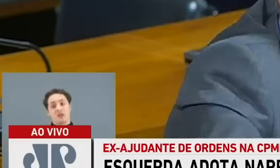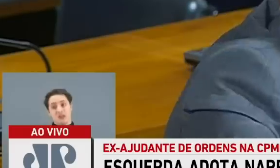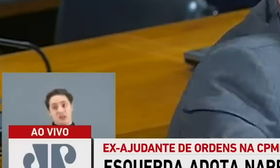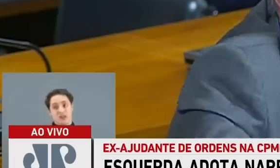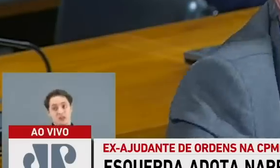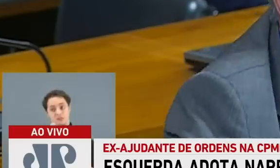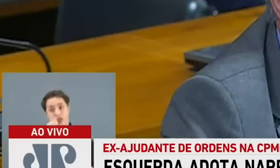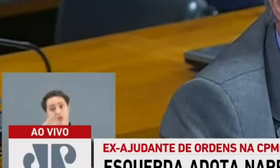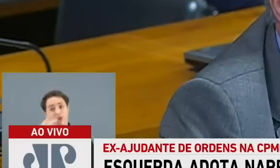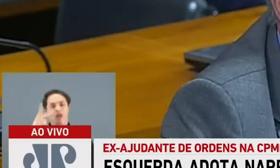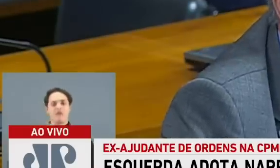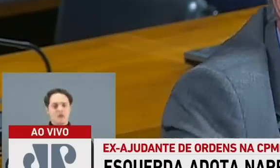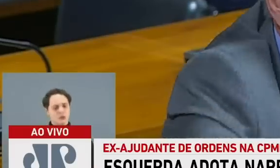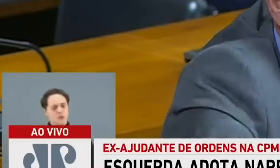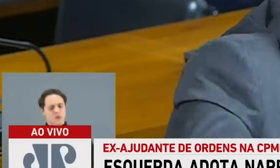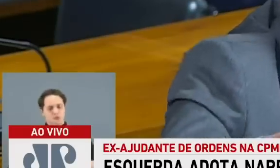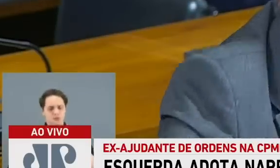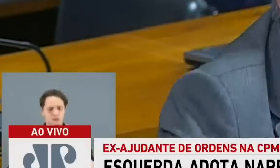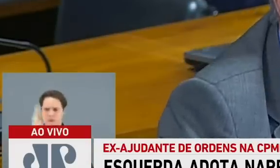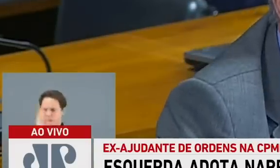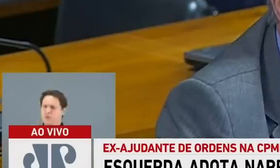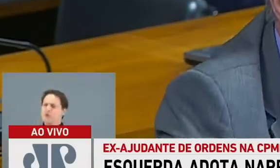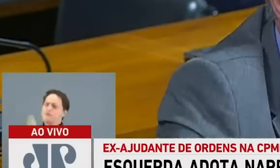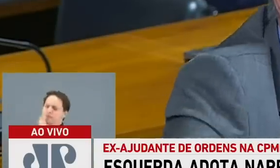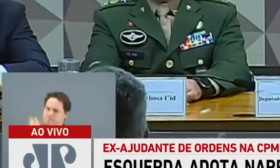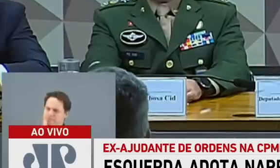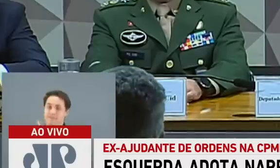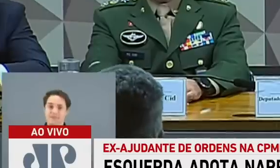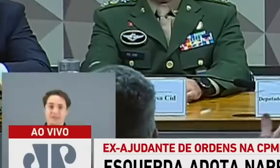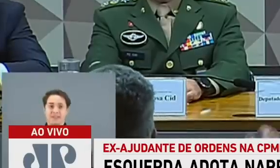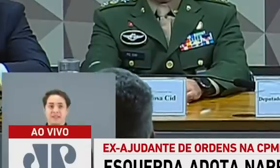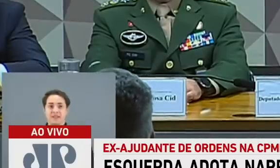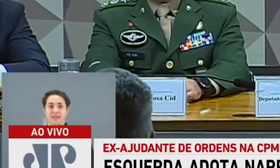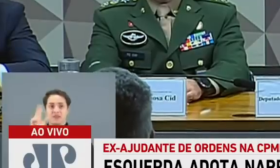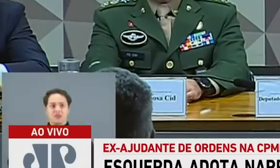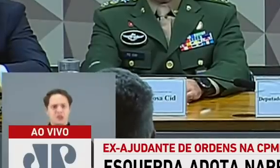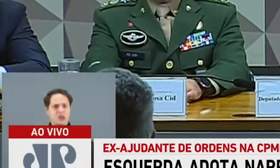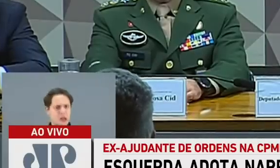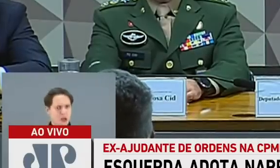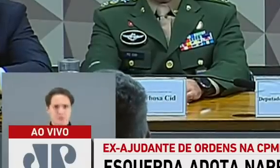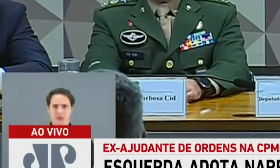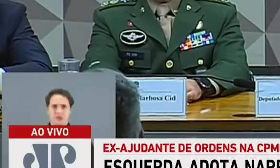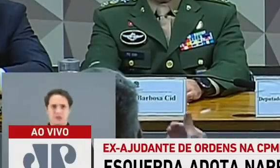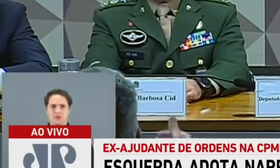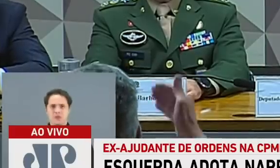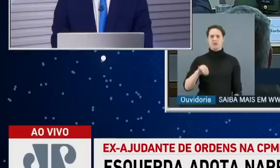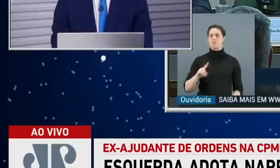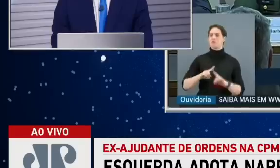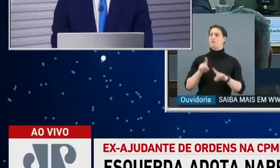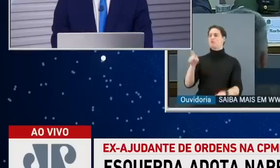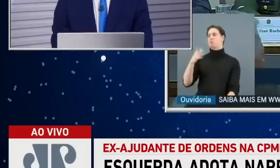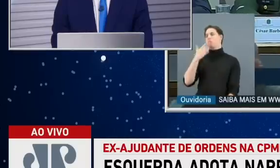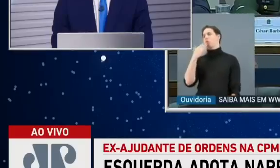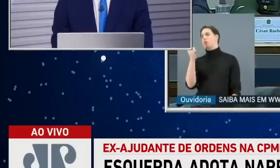que aconteceu e diga a verdade ao povo brasileiro. Você sabe toda a verdade. Continuamos conectados com Brasília, CPMI dos atos do